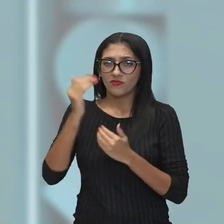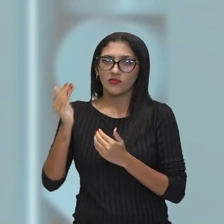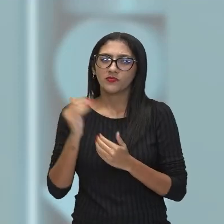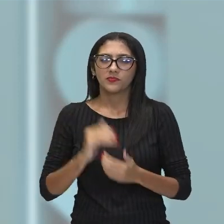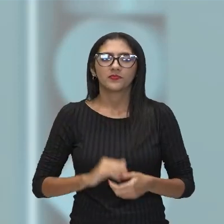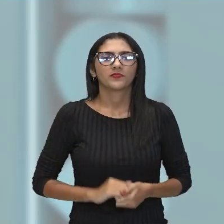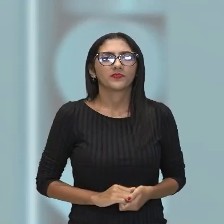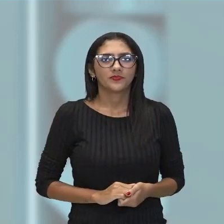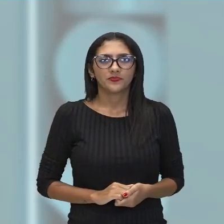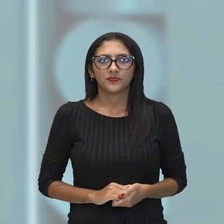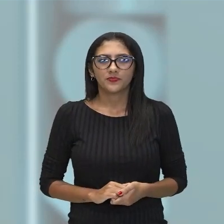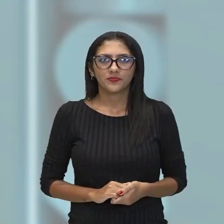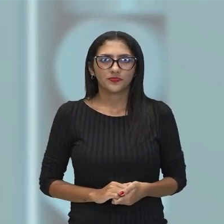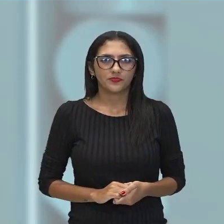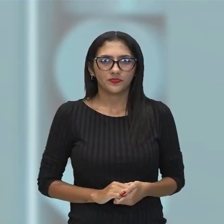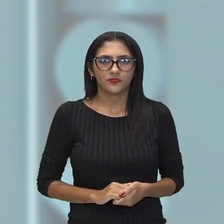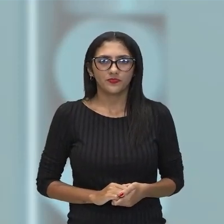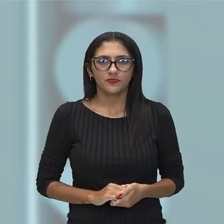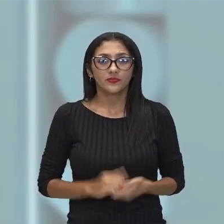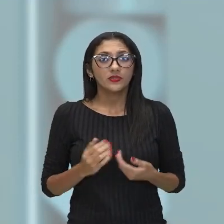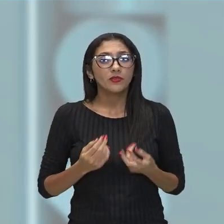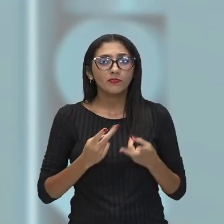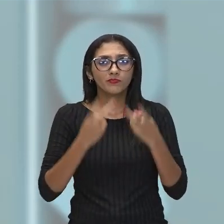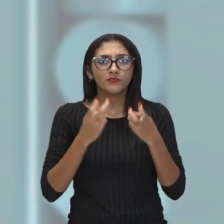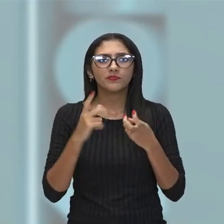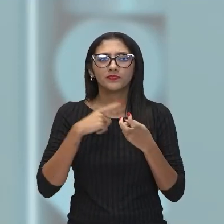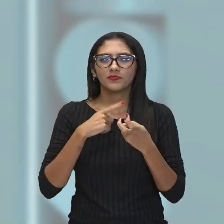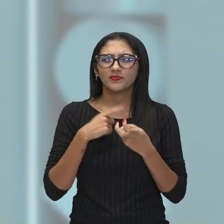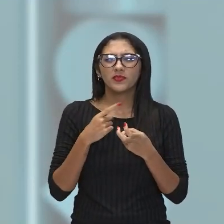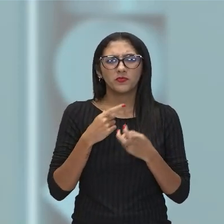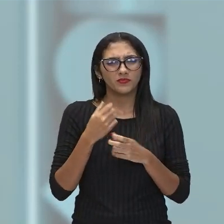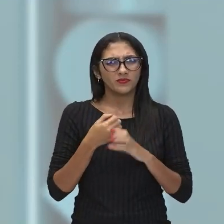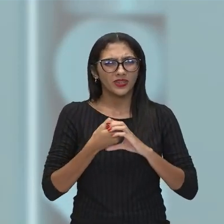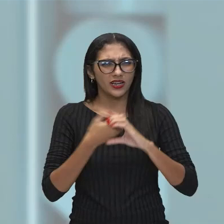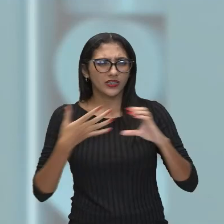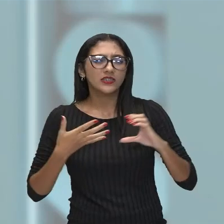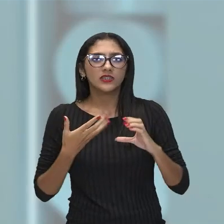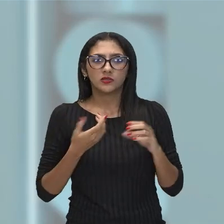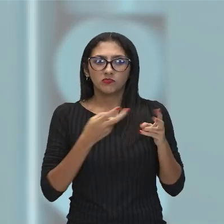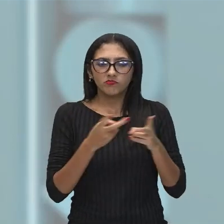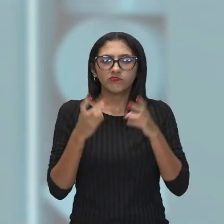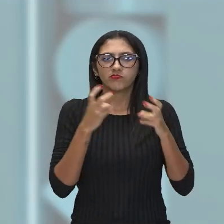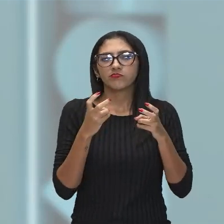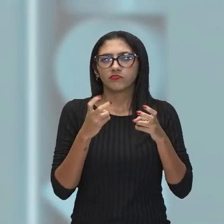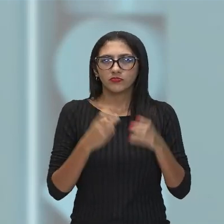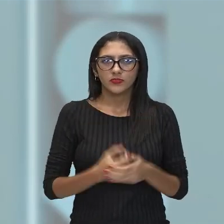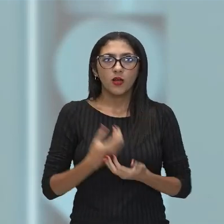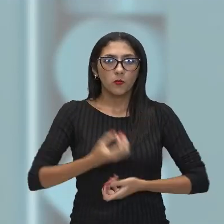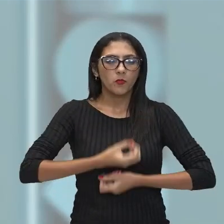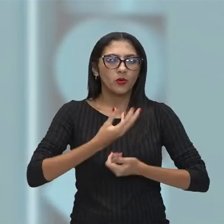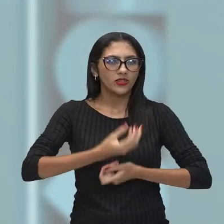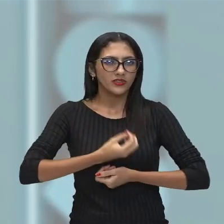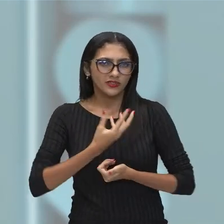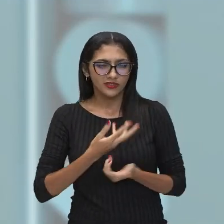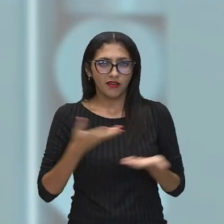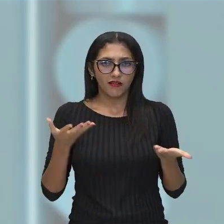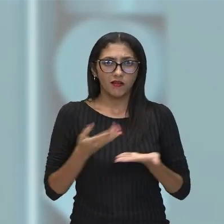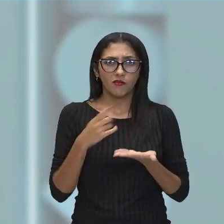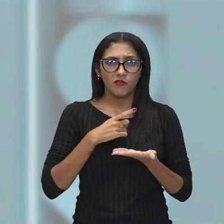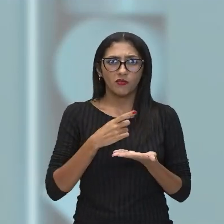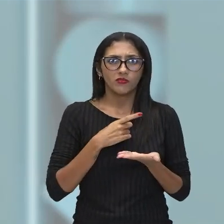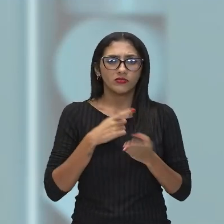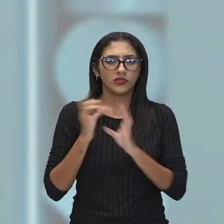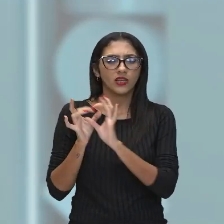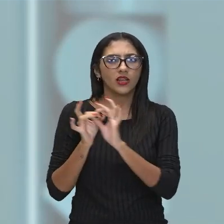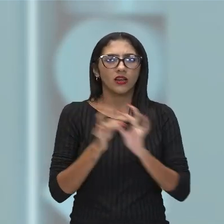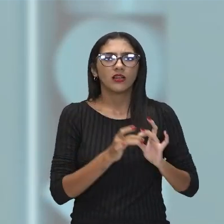que nesses versos fica evidente exatamente desse período de falta de liberdade. A poesia agora responde a